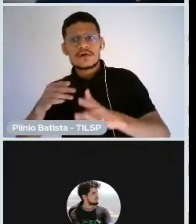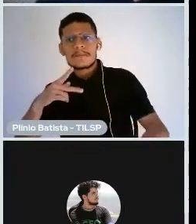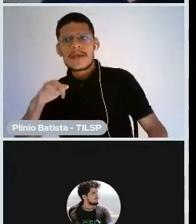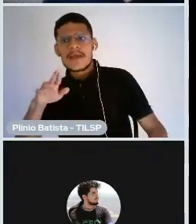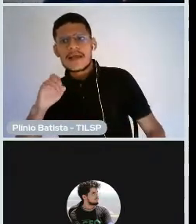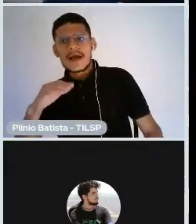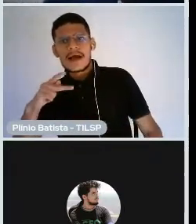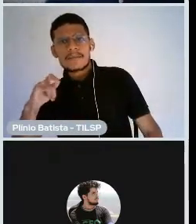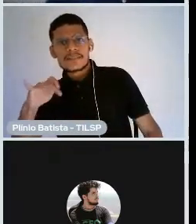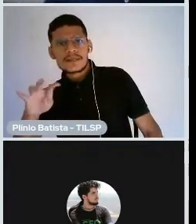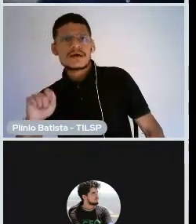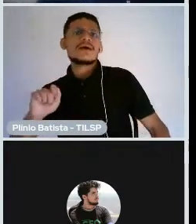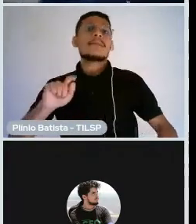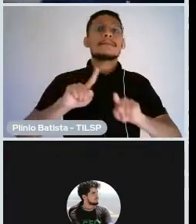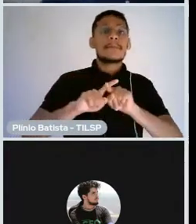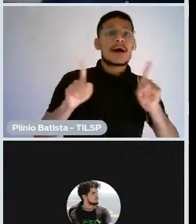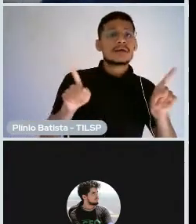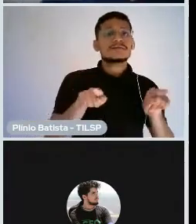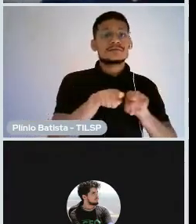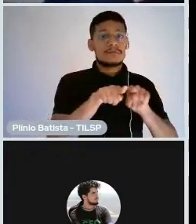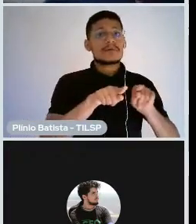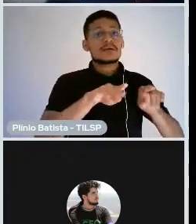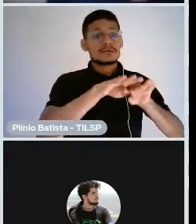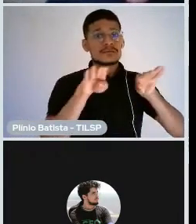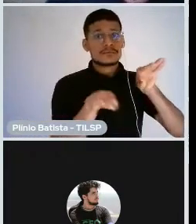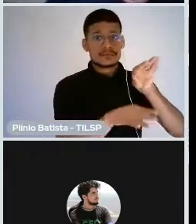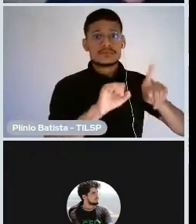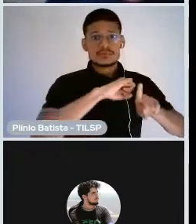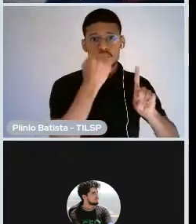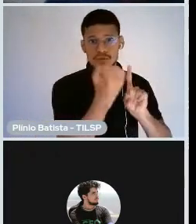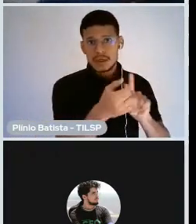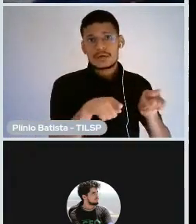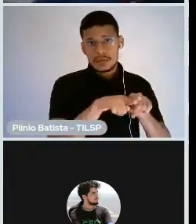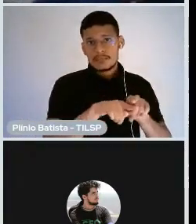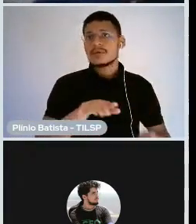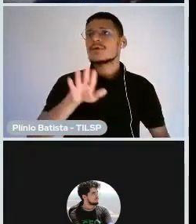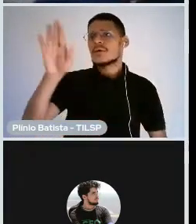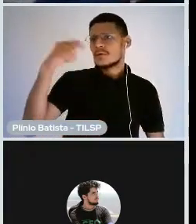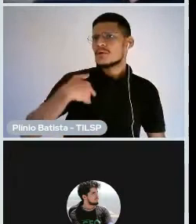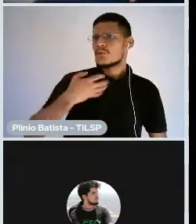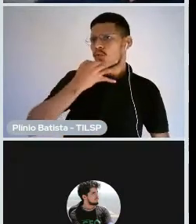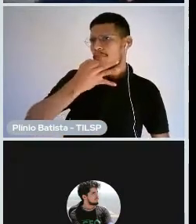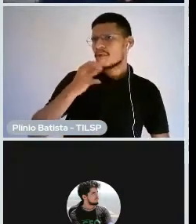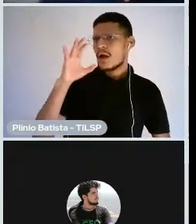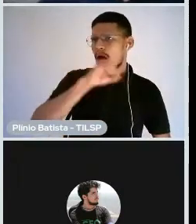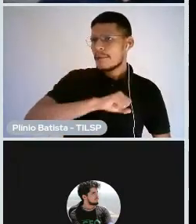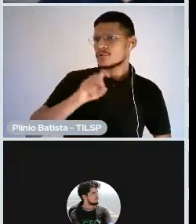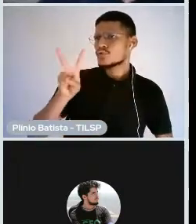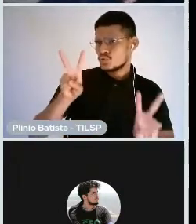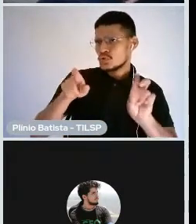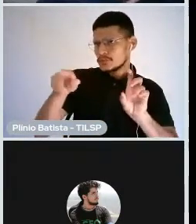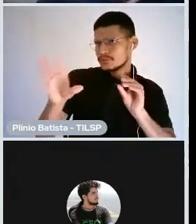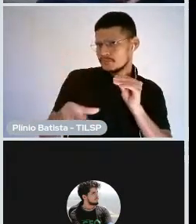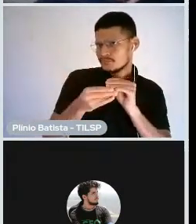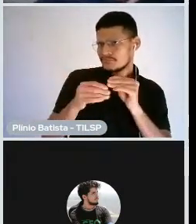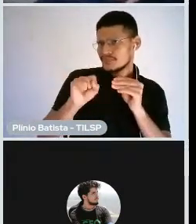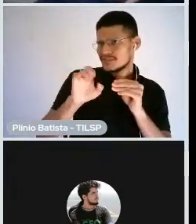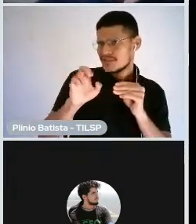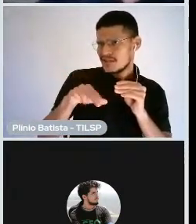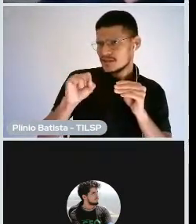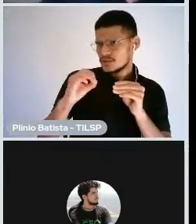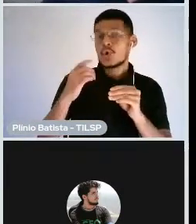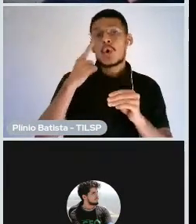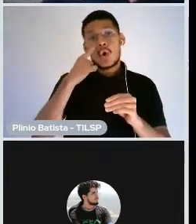social também. Arruda? Oi, fala, Tiago. Queria fazer um comentário rapidinho sobre cima disso. Isso se dá